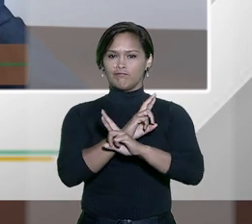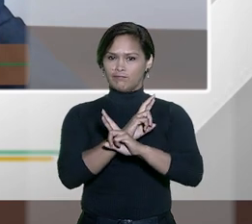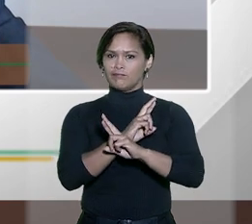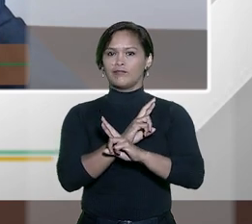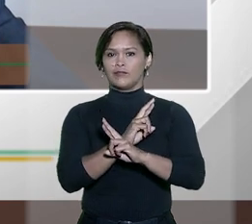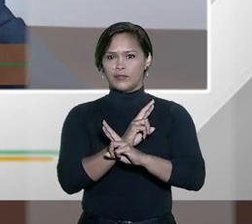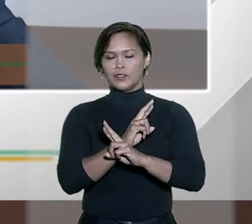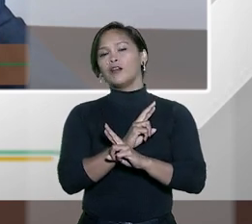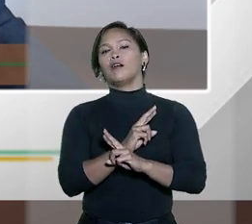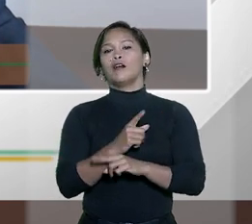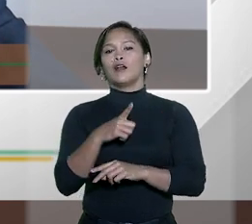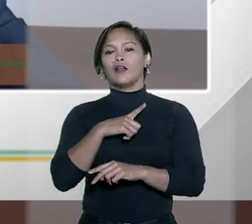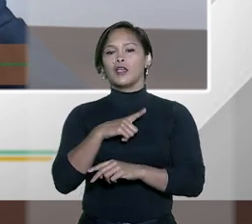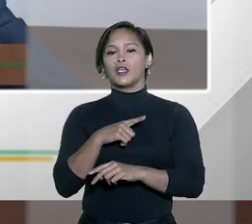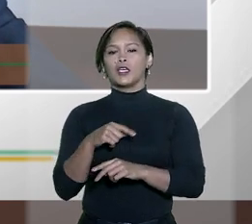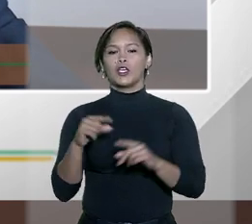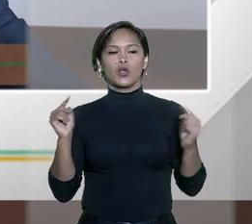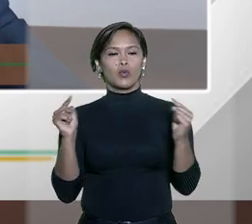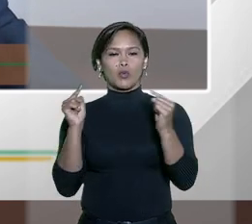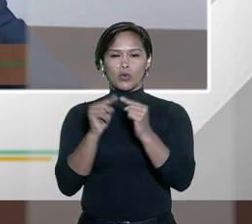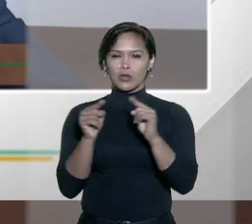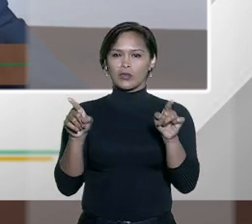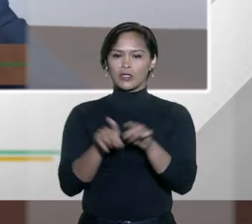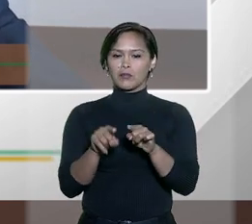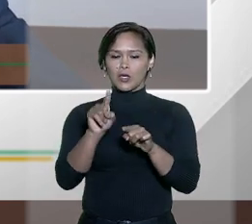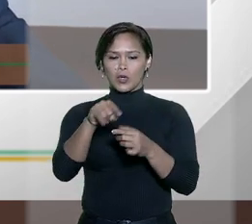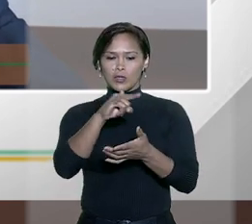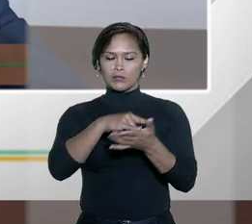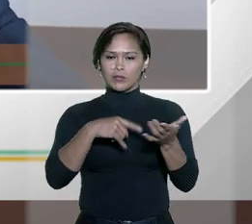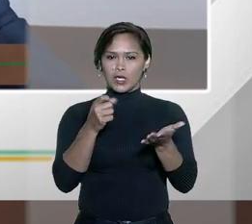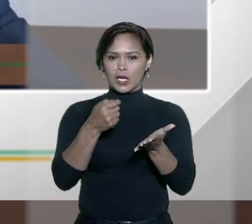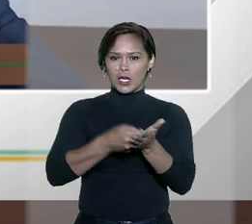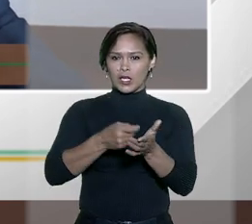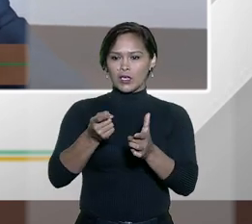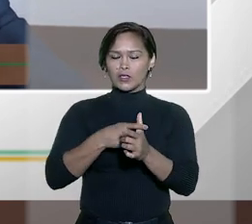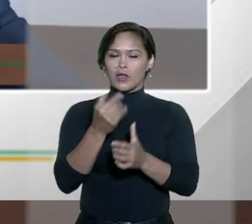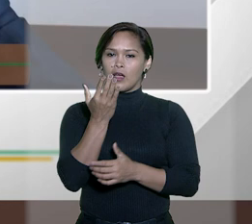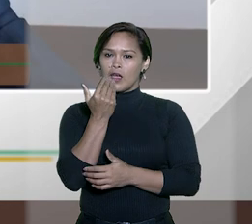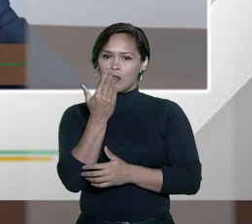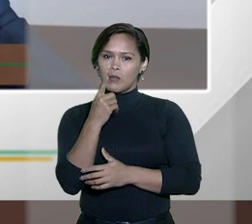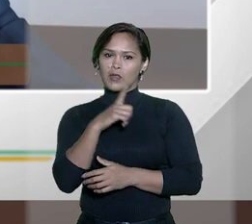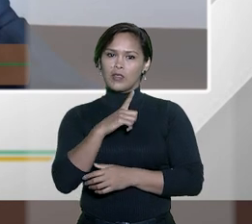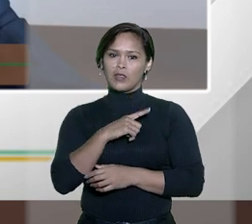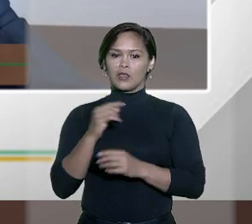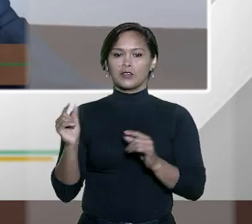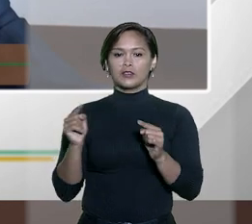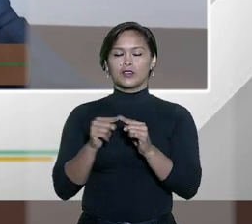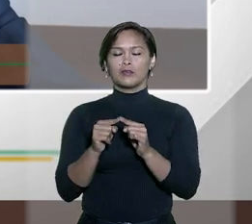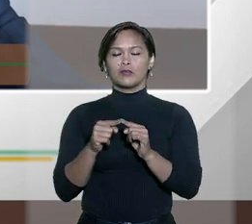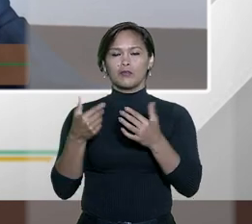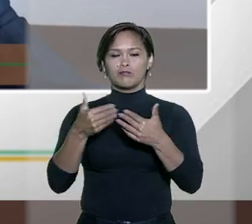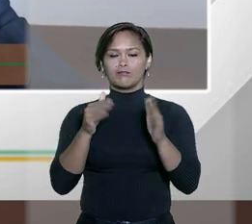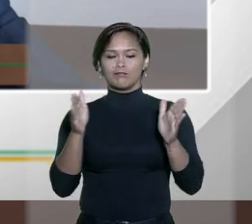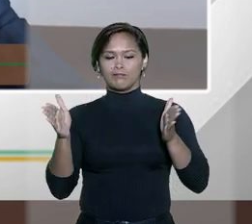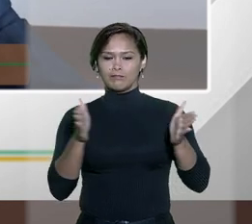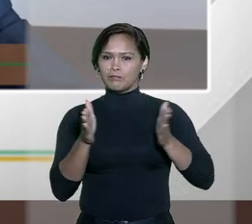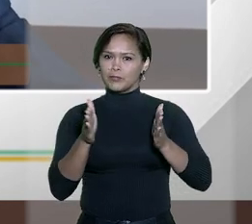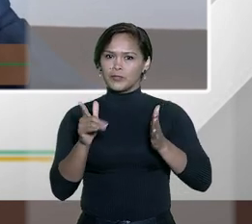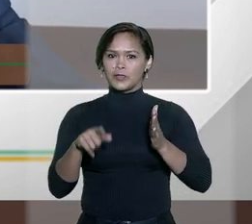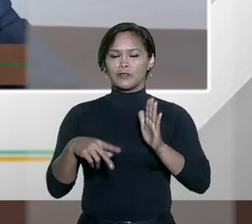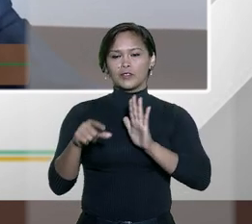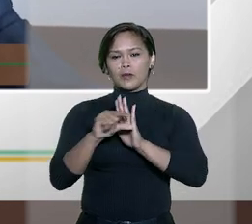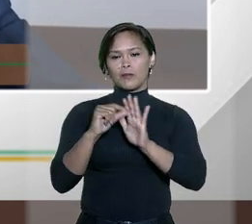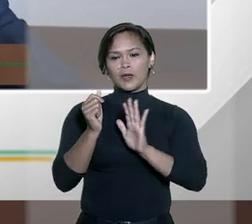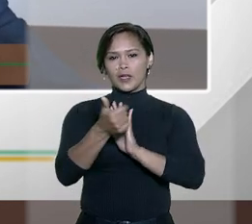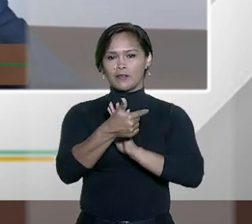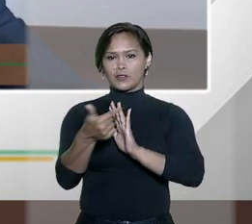Pública. Muito conectado com esse precatório alimentar, nós temos aqui a previsão do